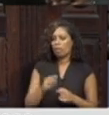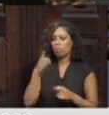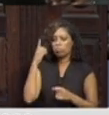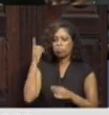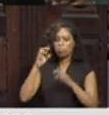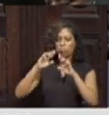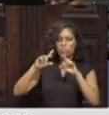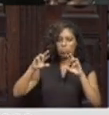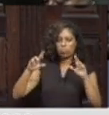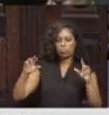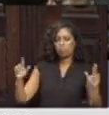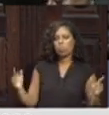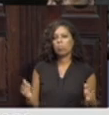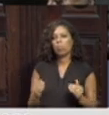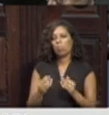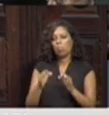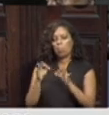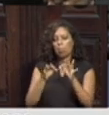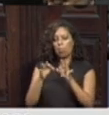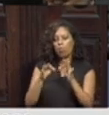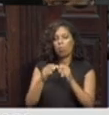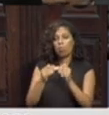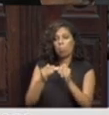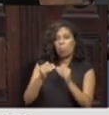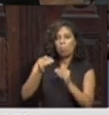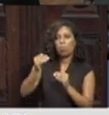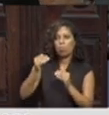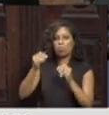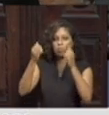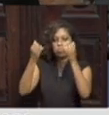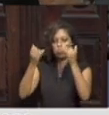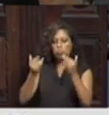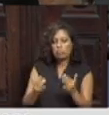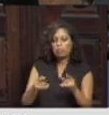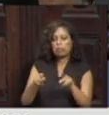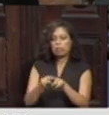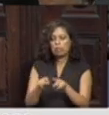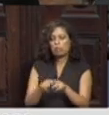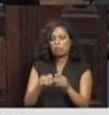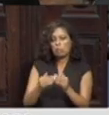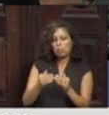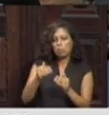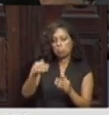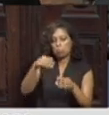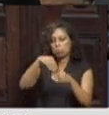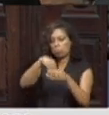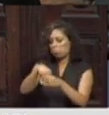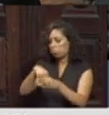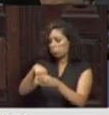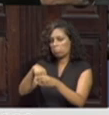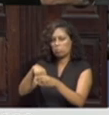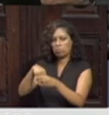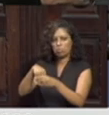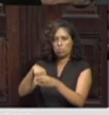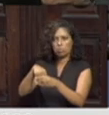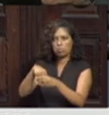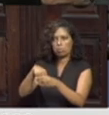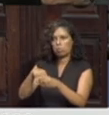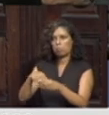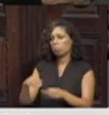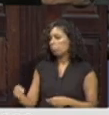Bittencourt. Em discussão, não havendo que queira discutir, encerra a discussão em votação. Os senhores que aprovam nessa comissão aprovado em primeira, retorna em segunda